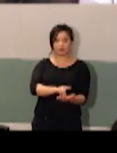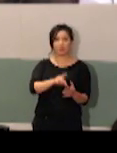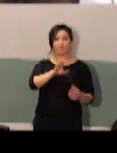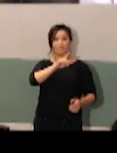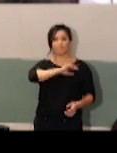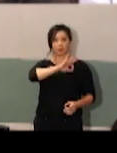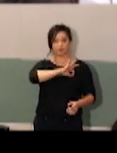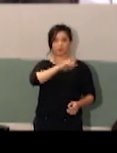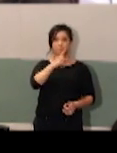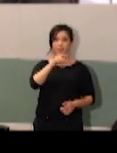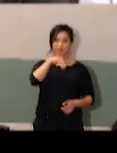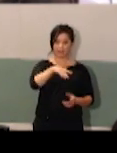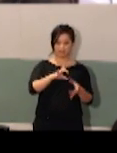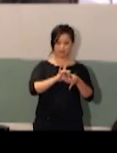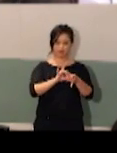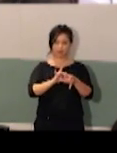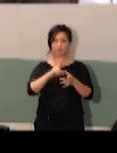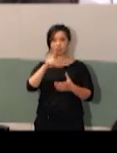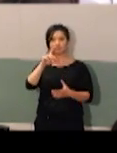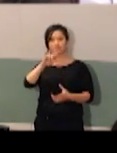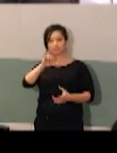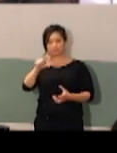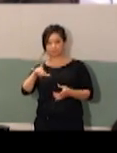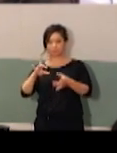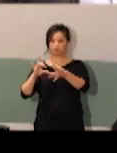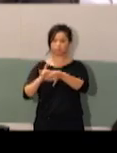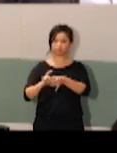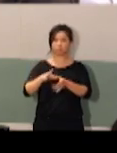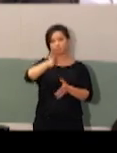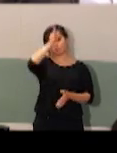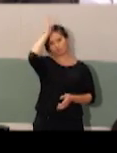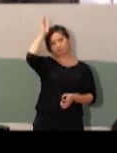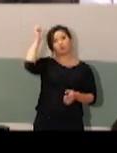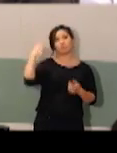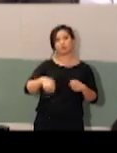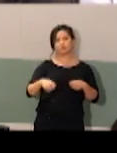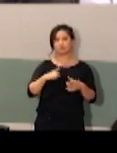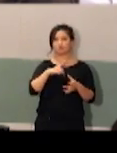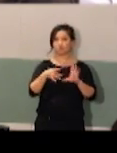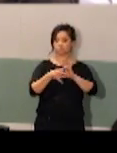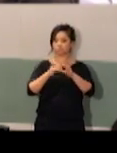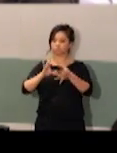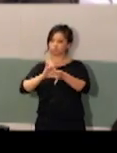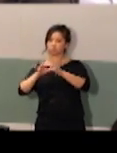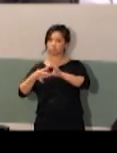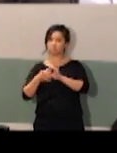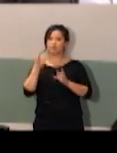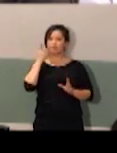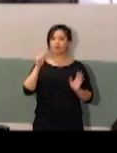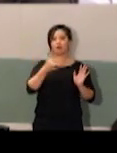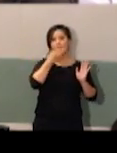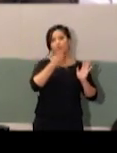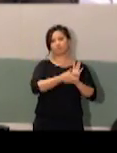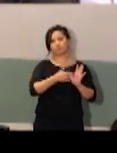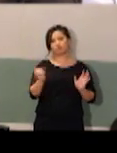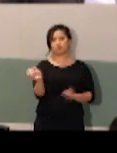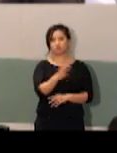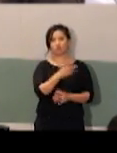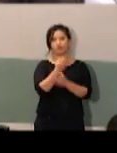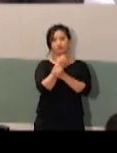Civil e Corpo de Bombeiros. É uma nova concepção de segurança voltada